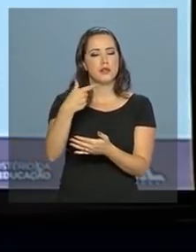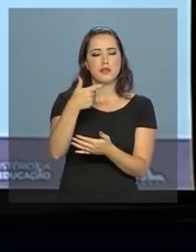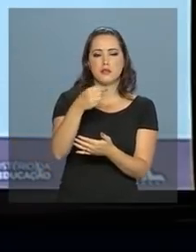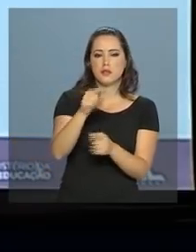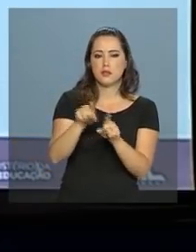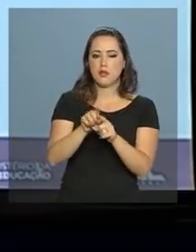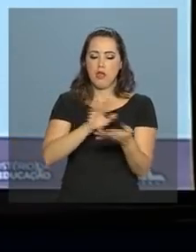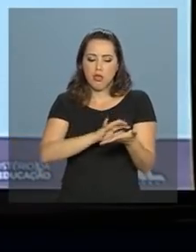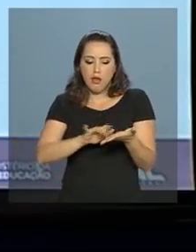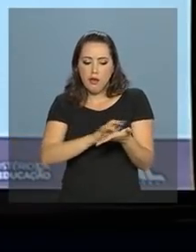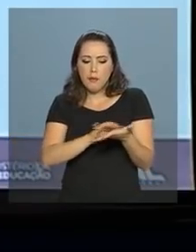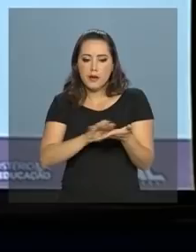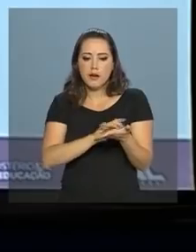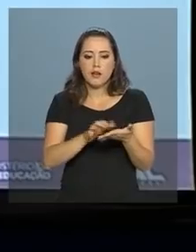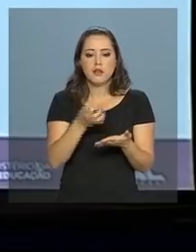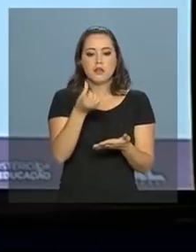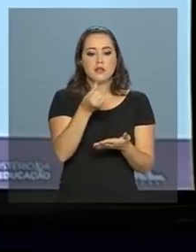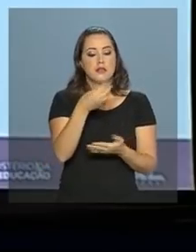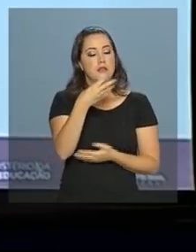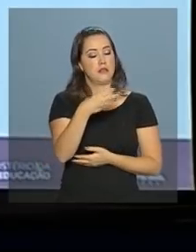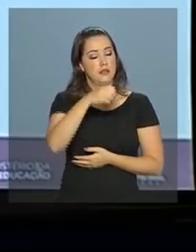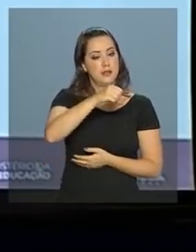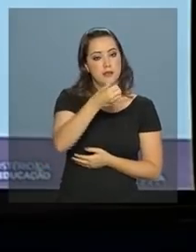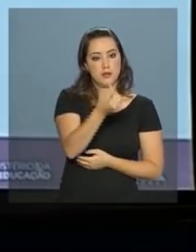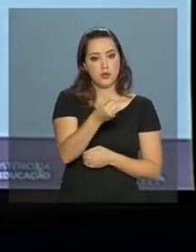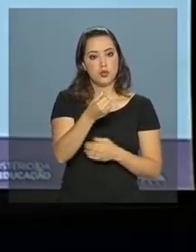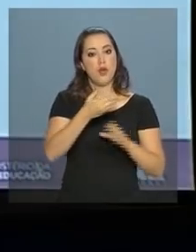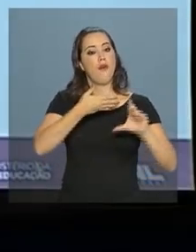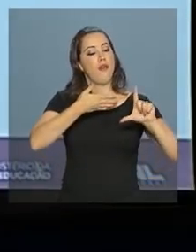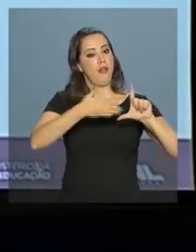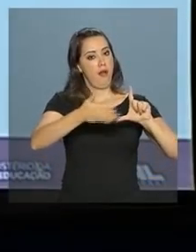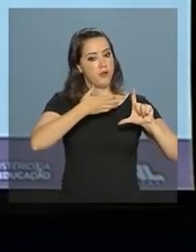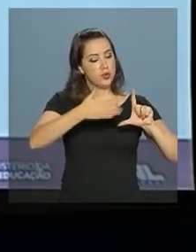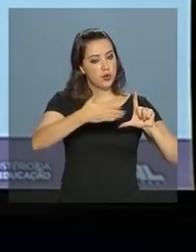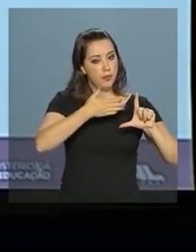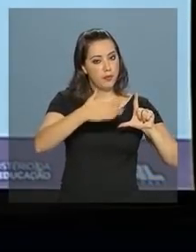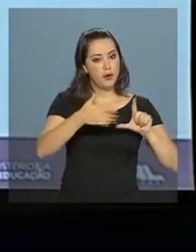696 ea vídeo prova em libras para